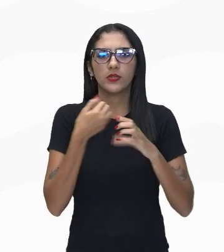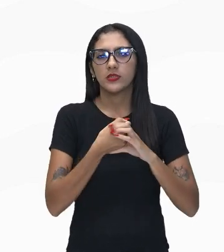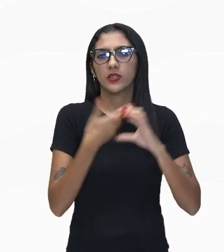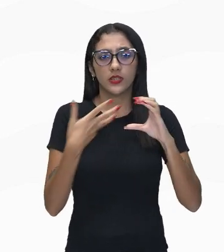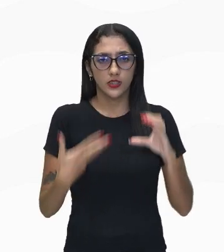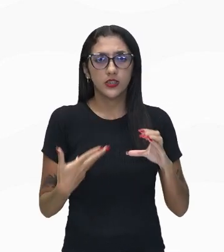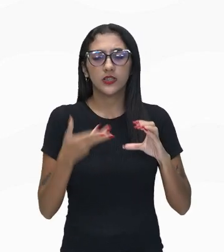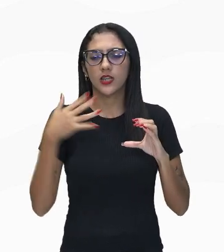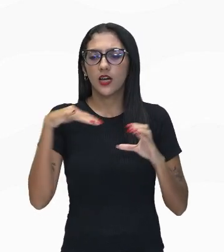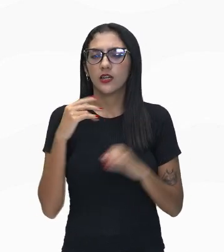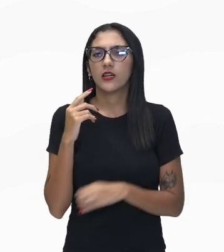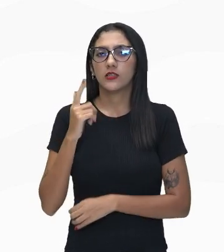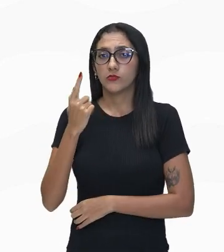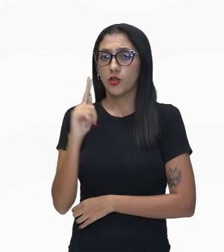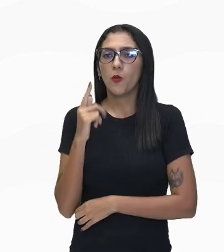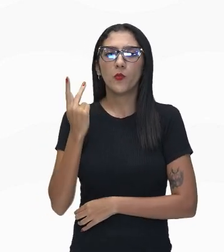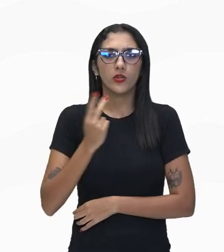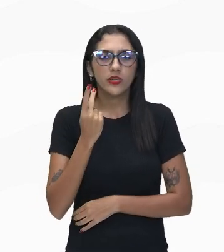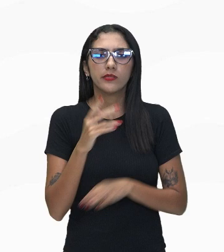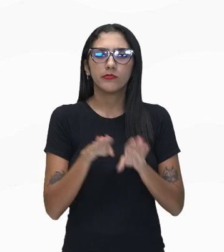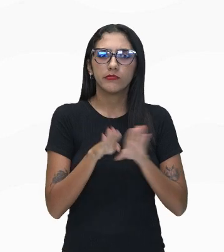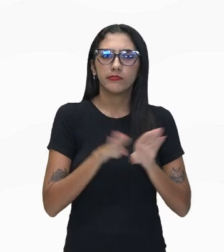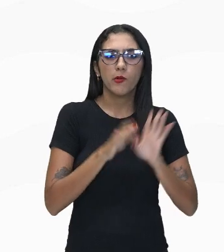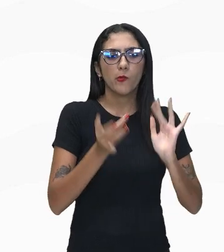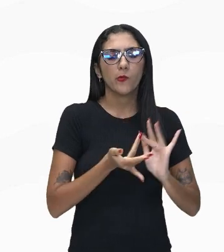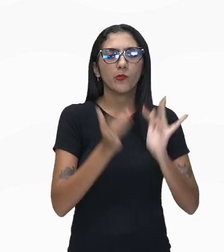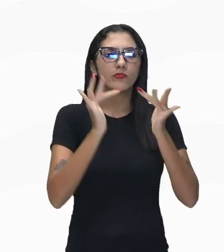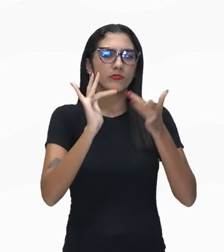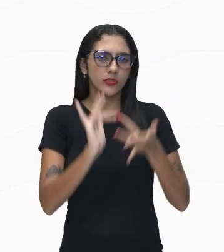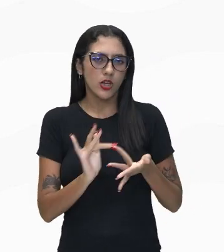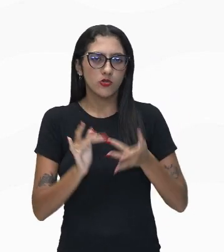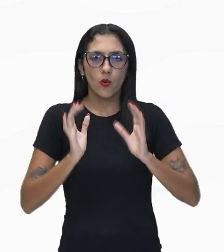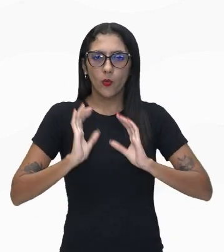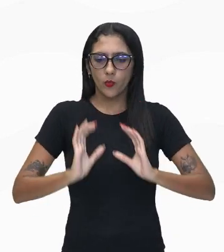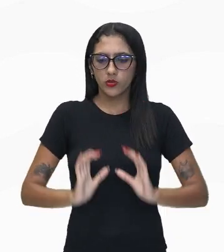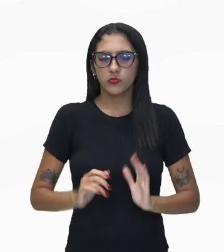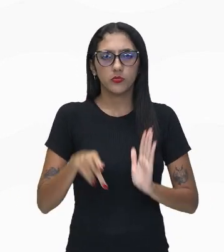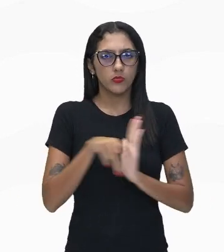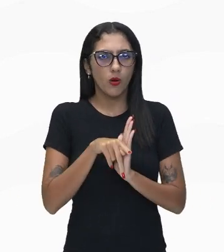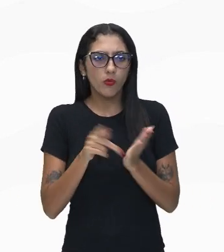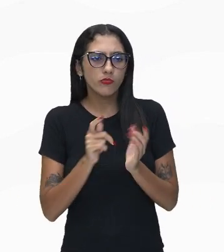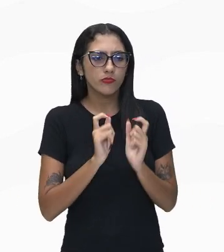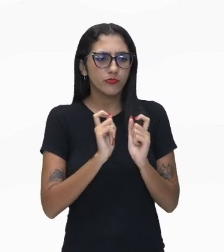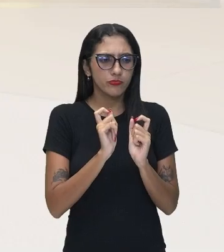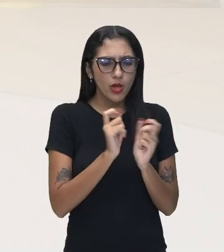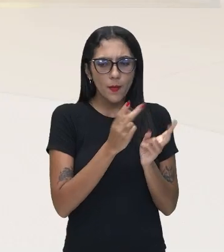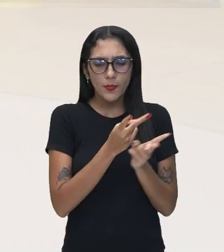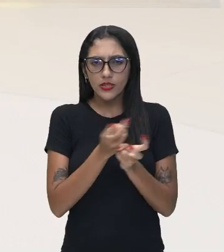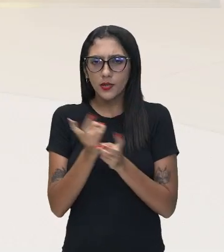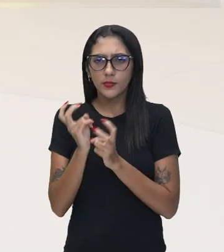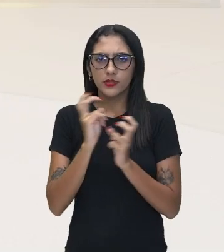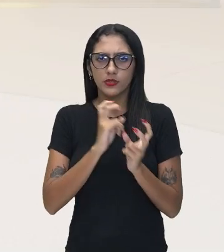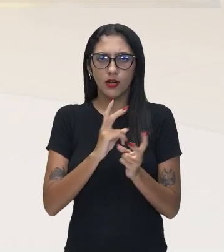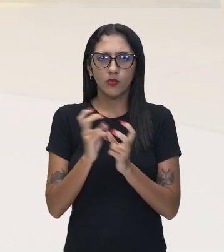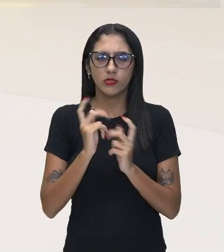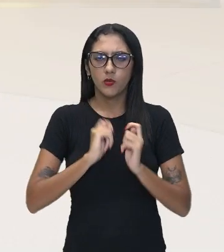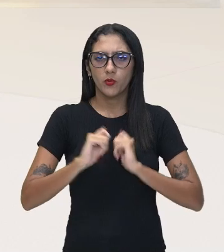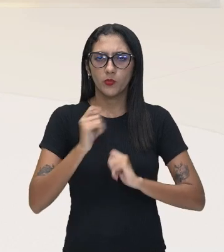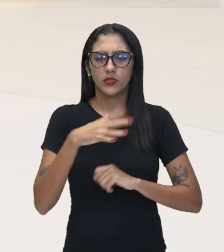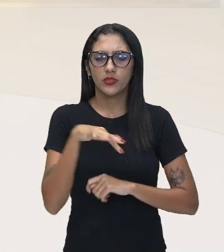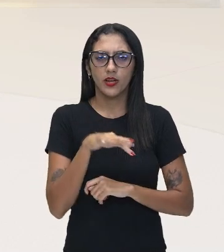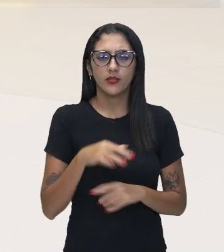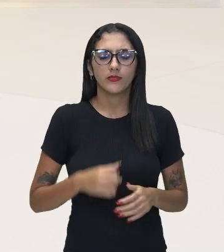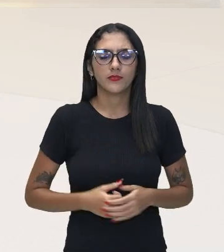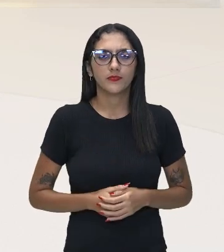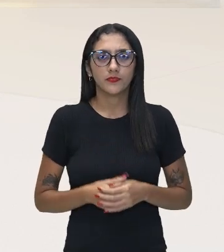características geopolíticas que contextualizam o comportamento da economia local. Então, pegue